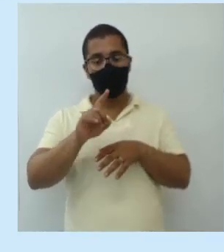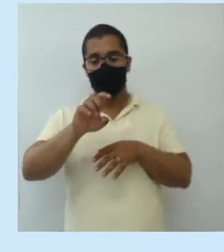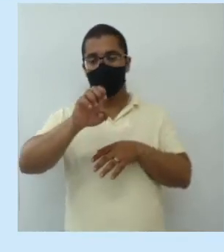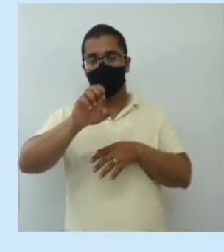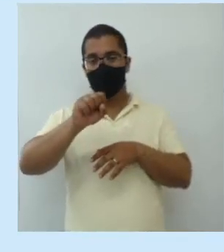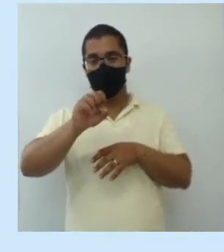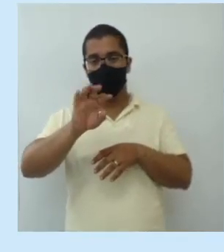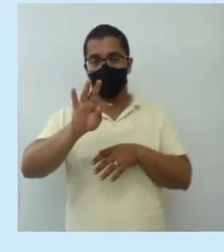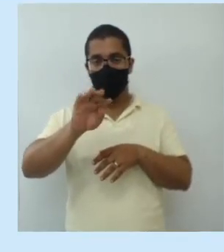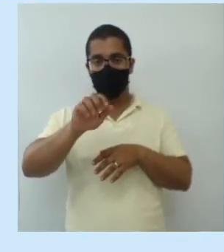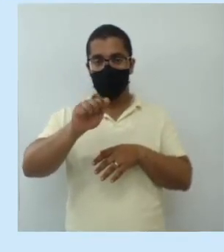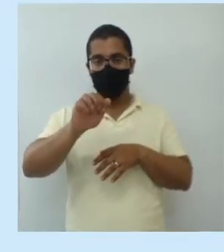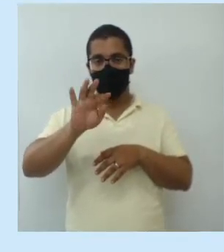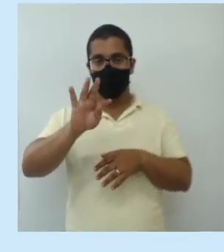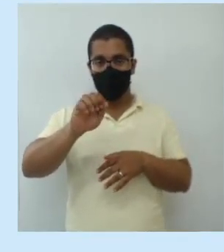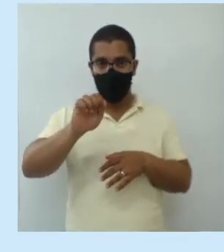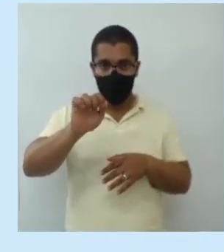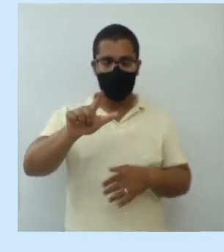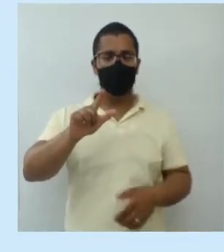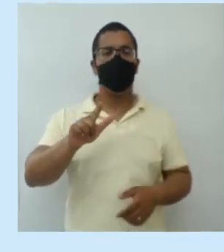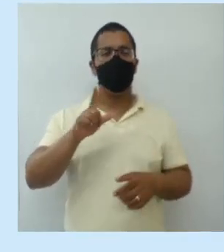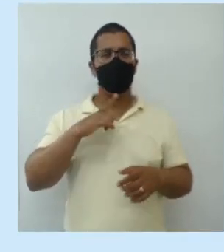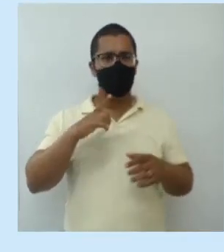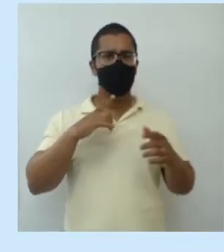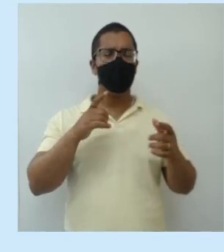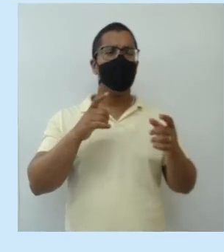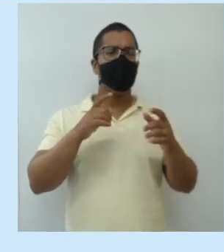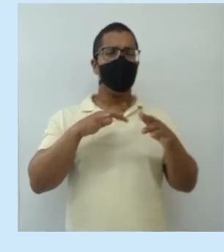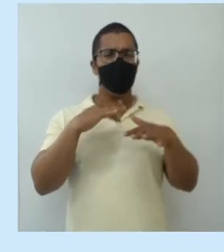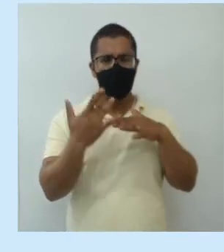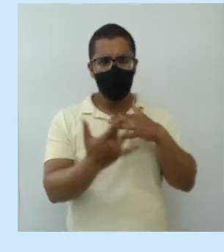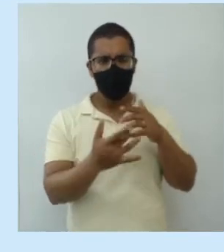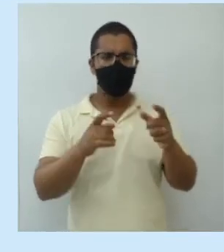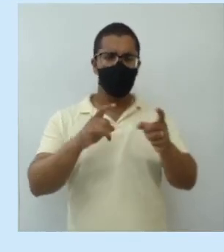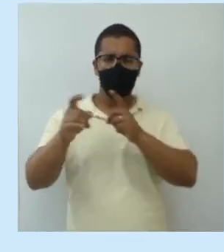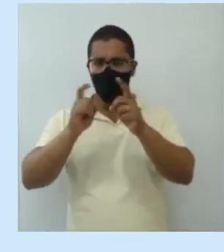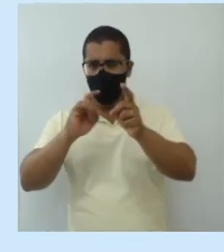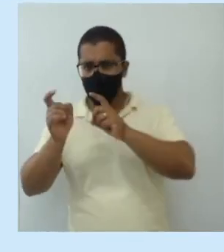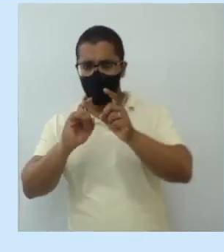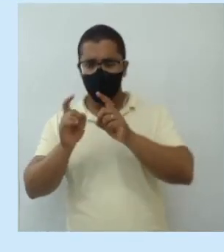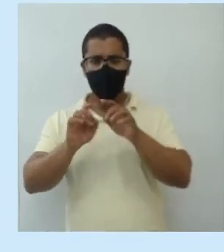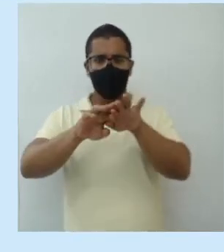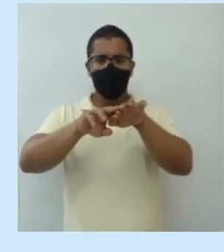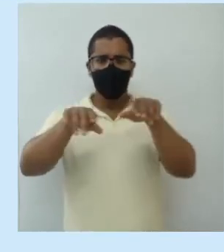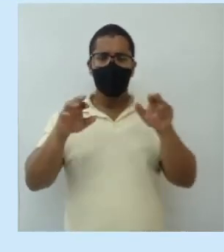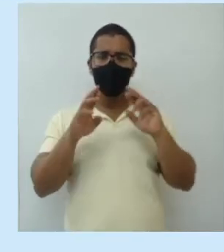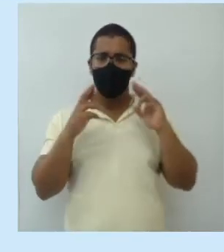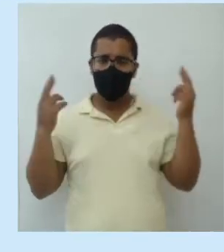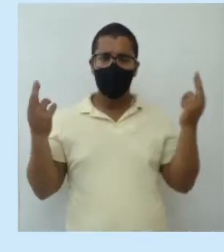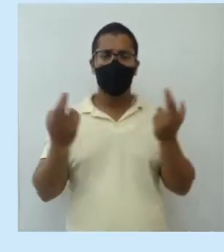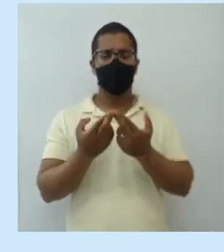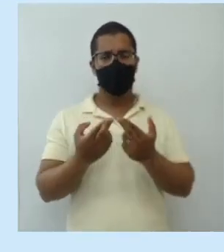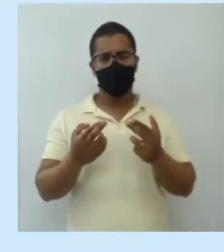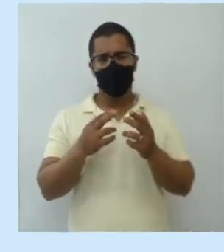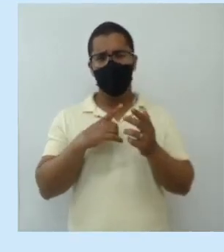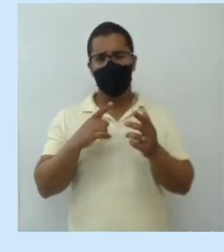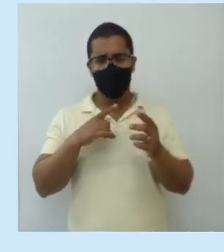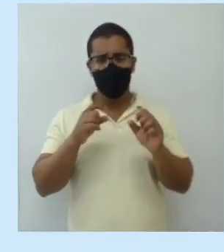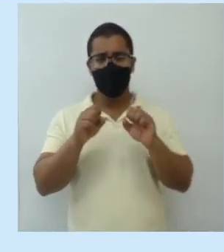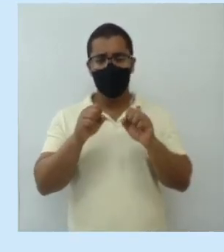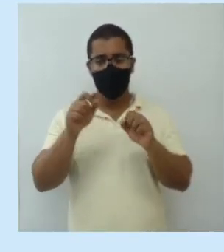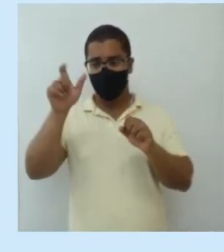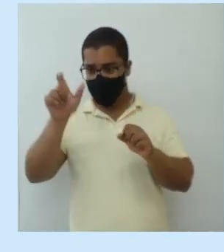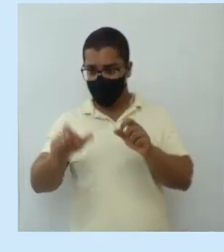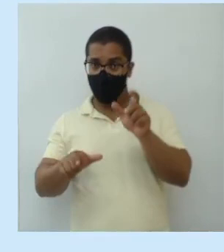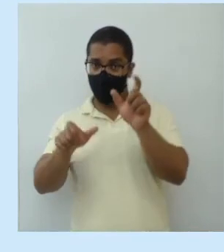organizando-se através de conselhos, de fóruns, de redes, de articulações, né, com a sociedade civil e representantes do